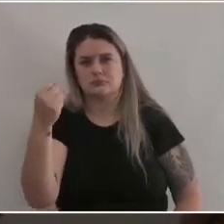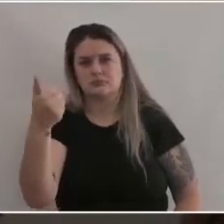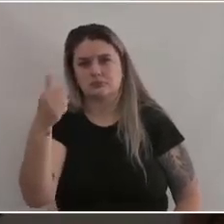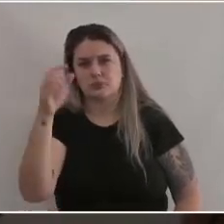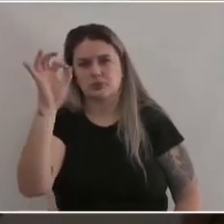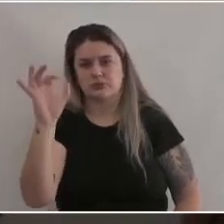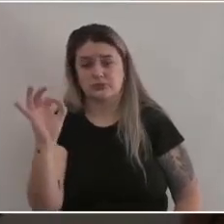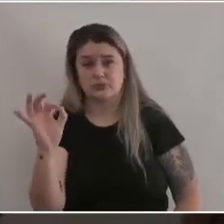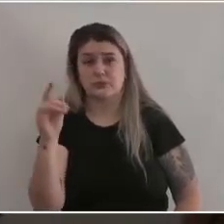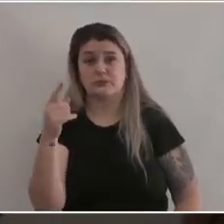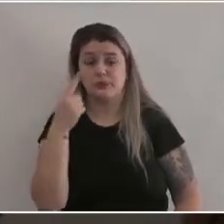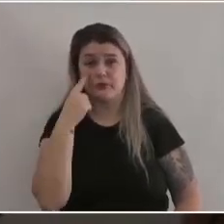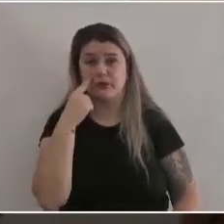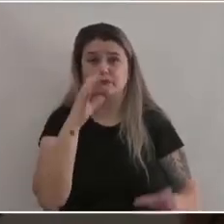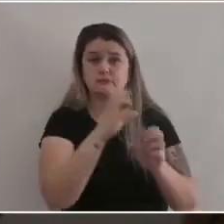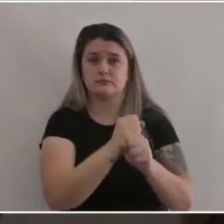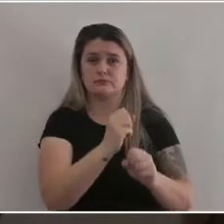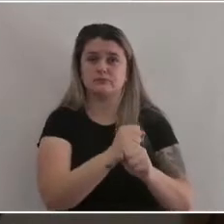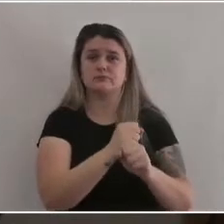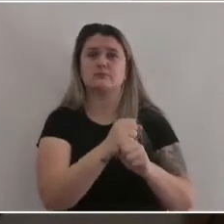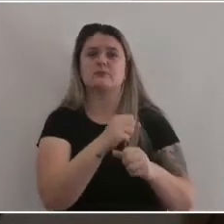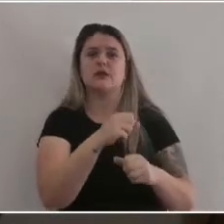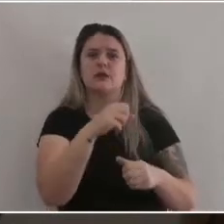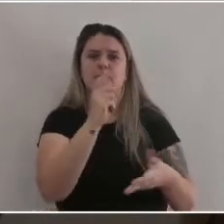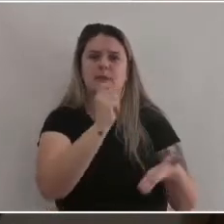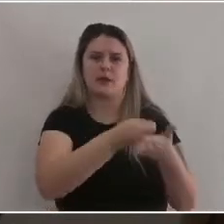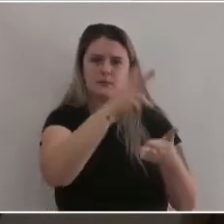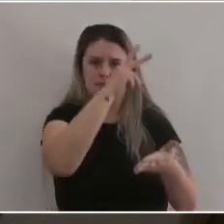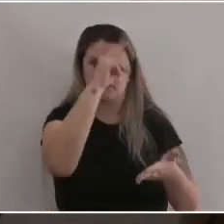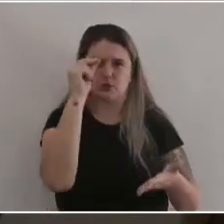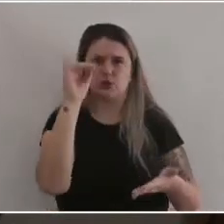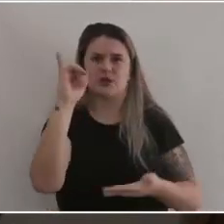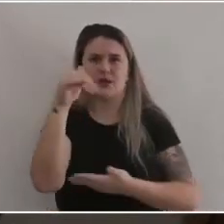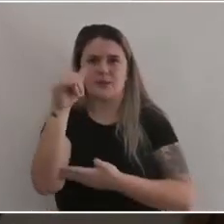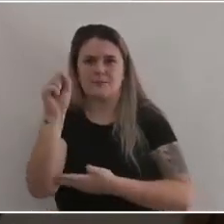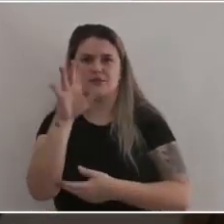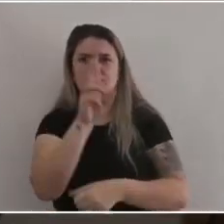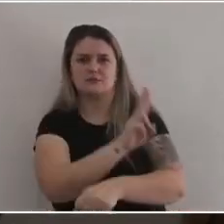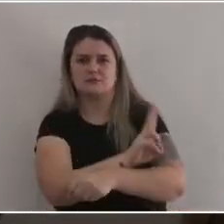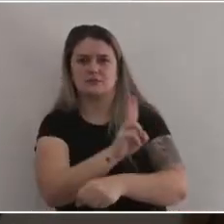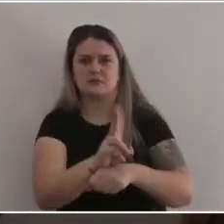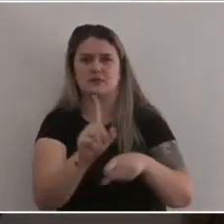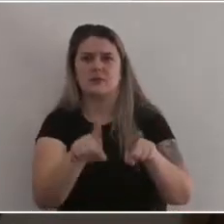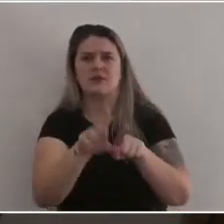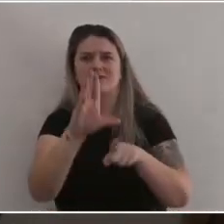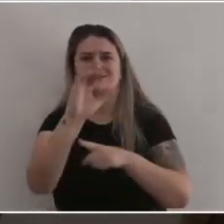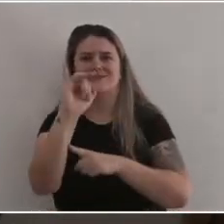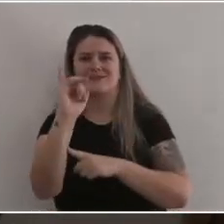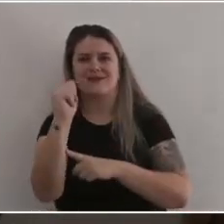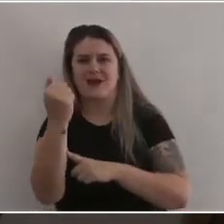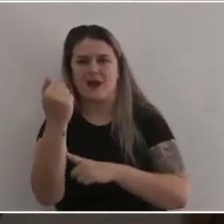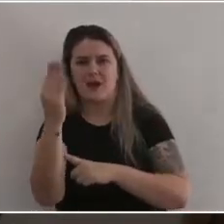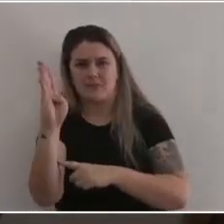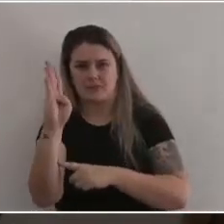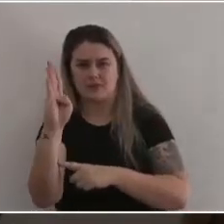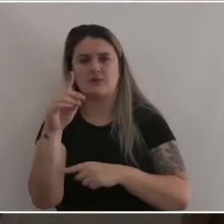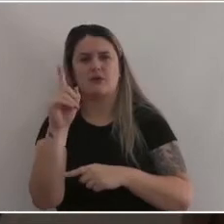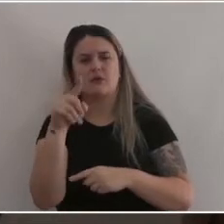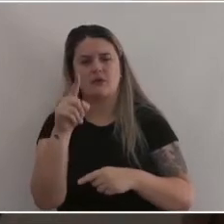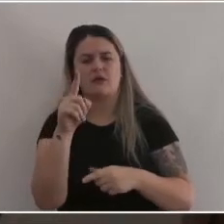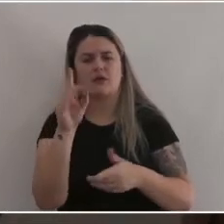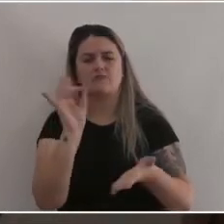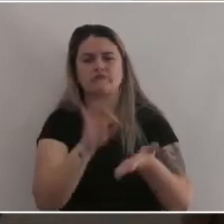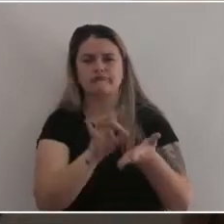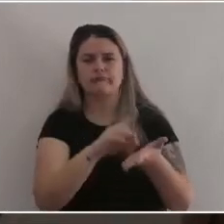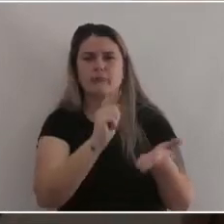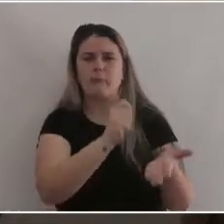85,81%. Então, nesse cálculo entra a Prefeitura, o IMAS, a Uniuv e a SIAB. São todas as entidades de forma